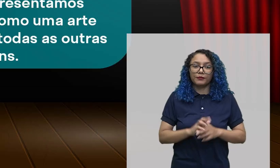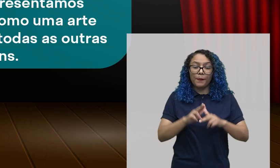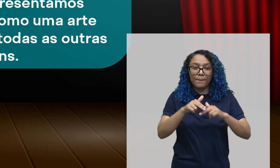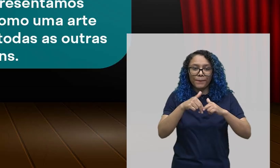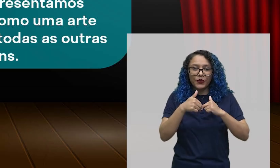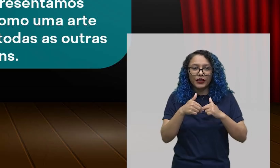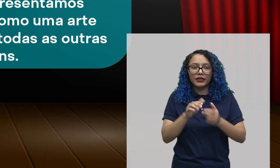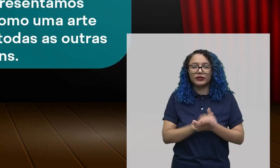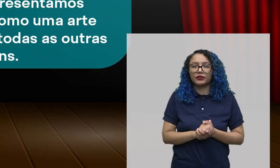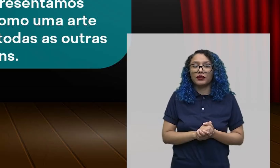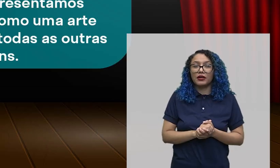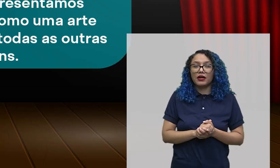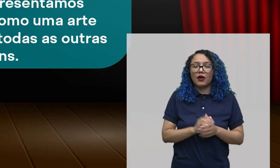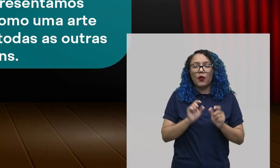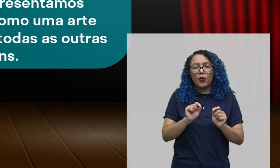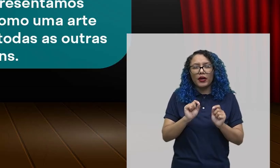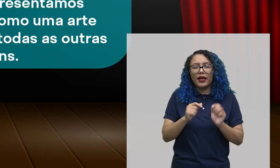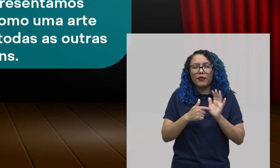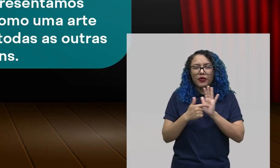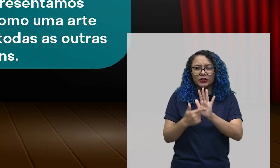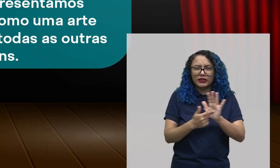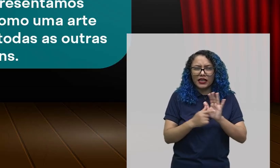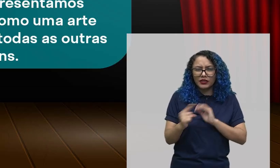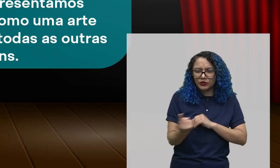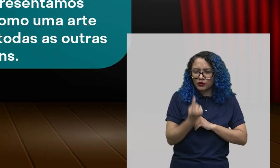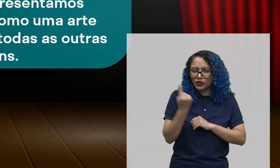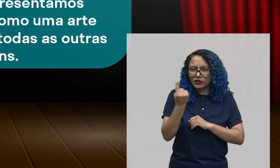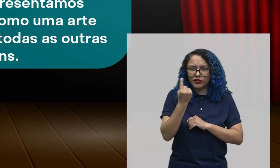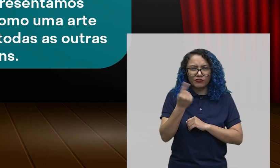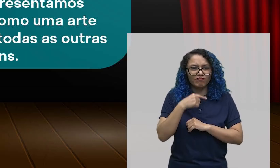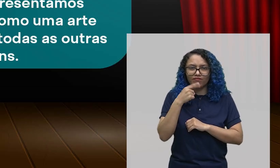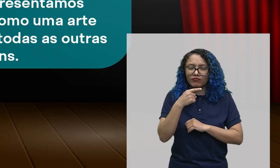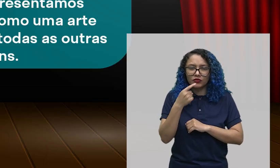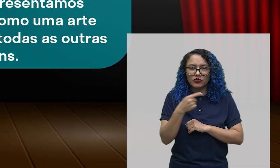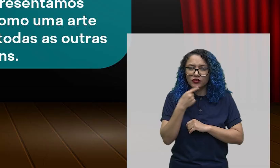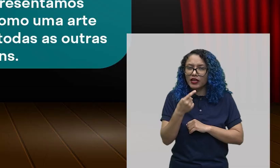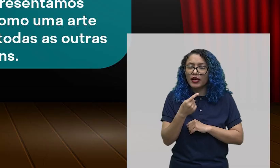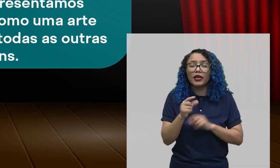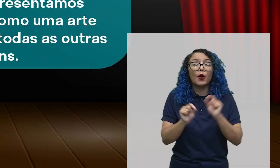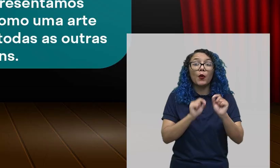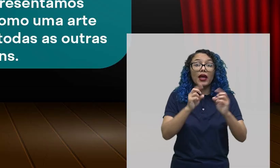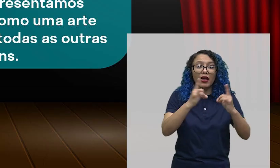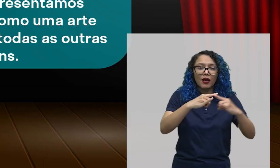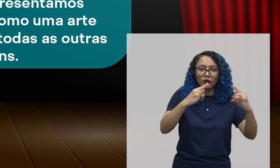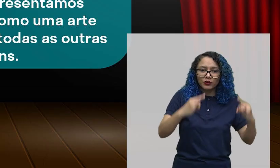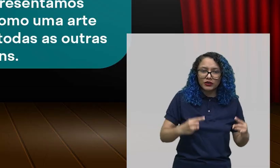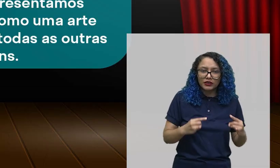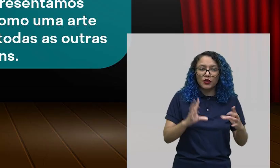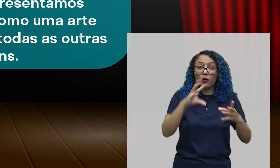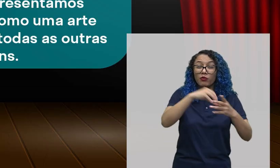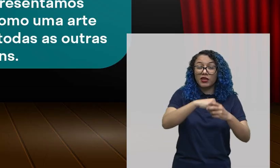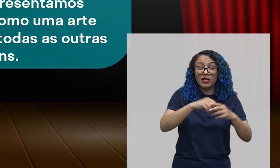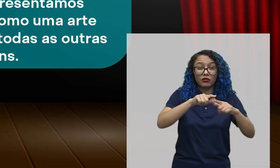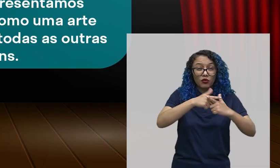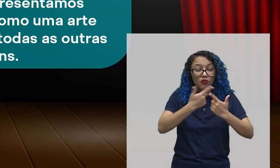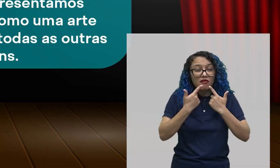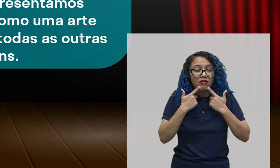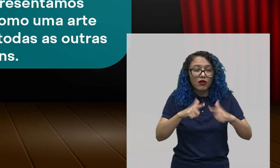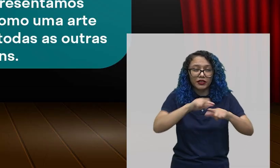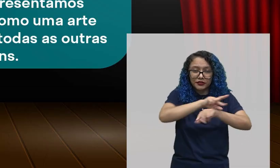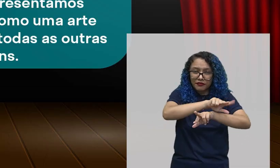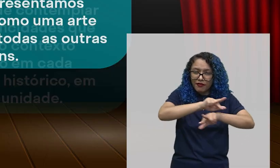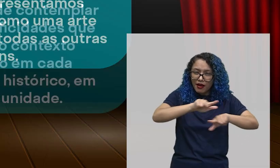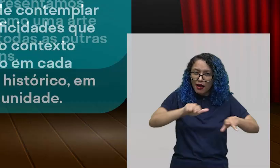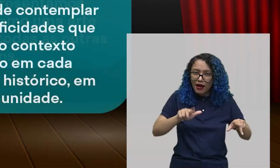algo que realmente não dá para se fazer sozinho, que é um circo, que traz essa arte que une todas as outras